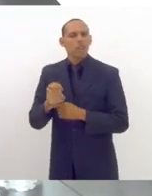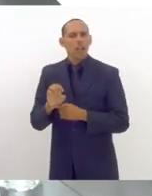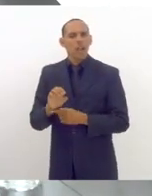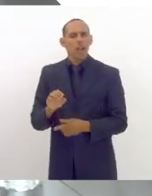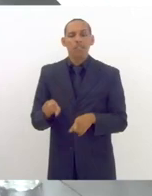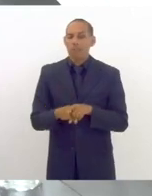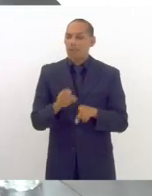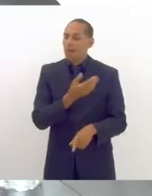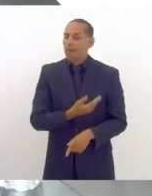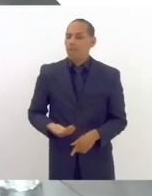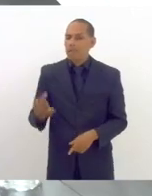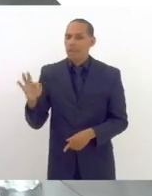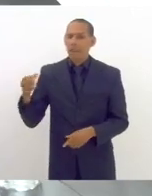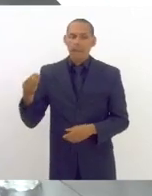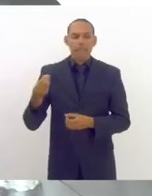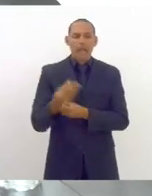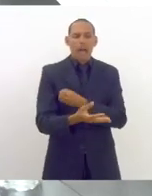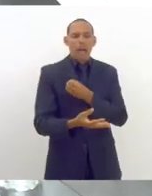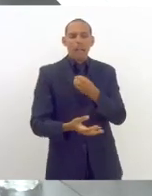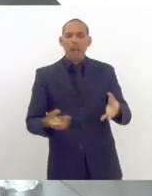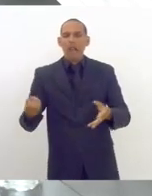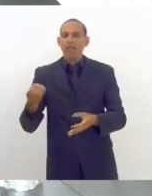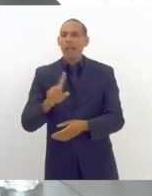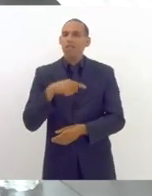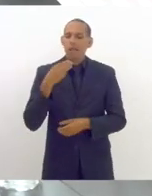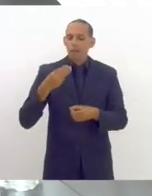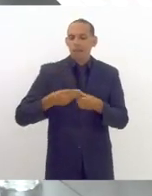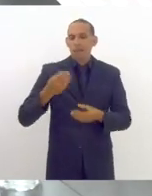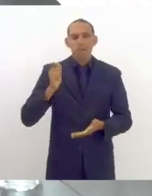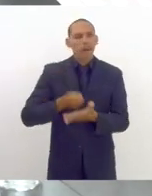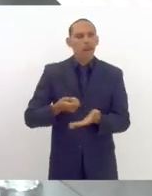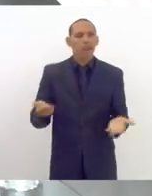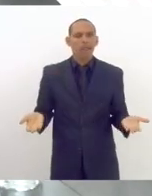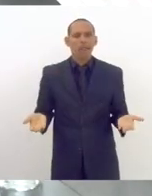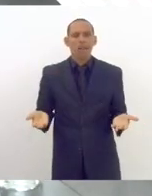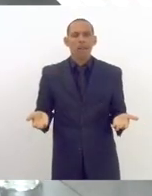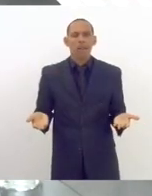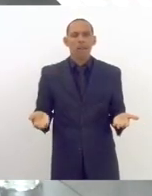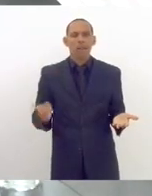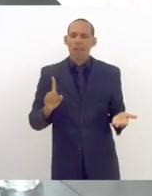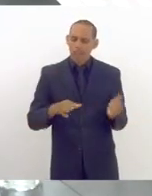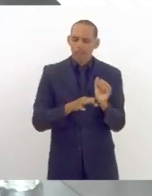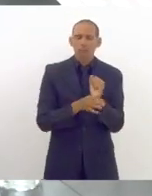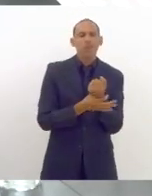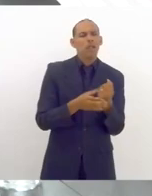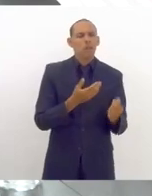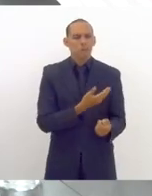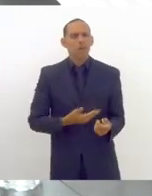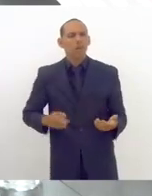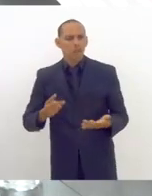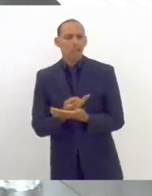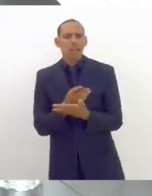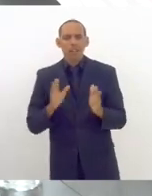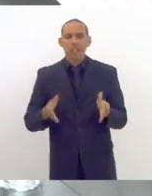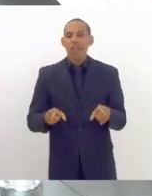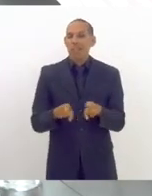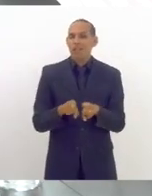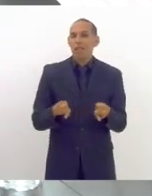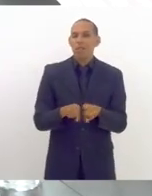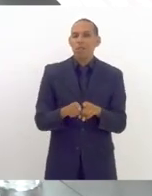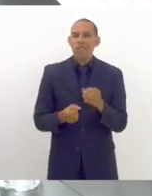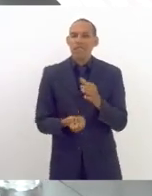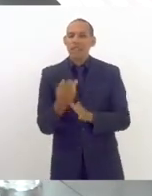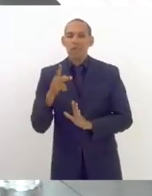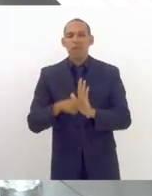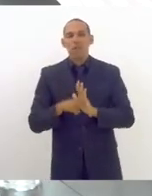e do governo federal é um município que tá pagando essa conta isso foi na segurança pública hoje com criações de vários projetos